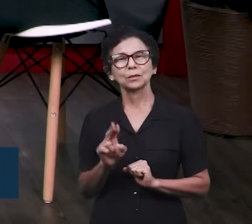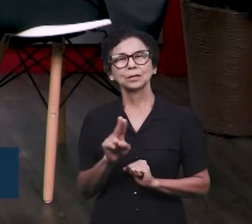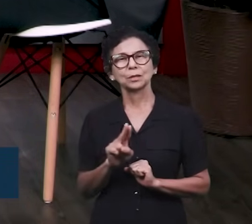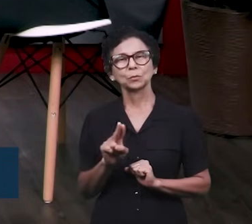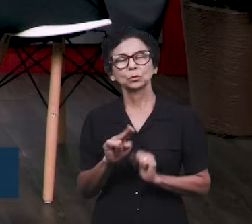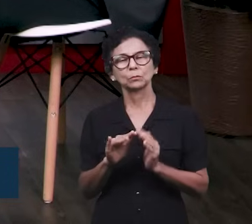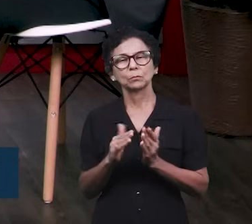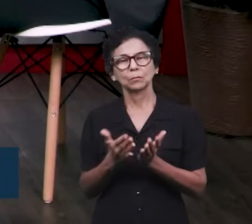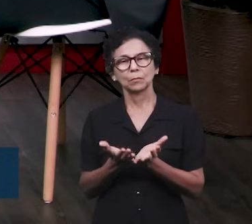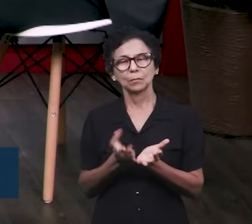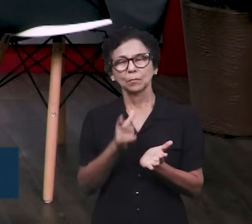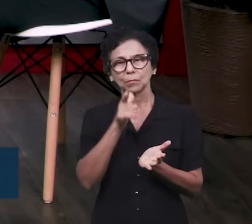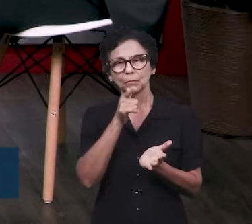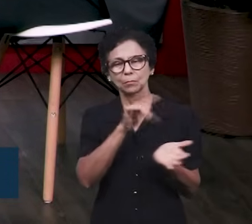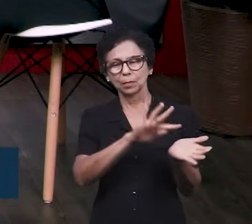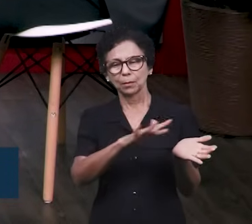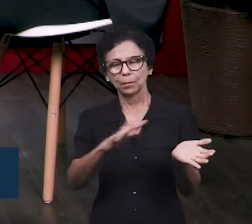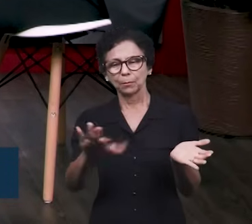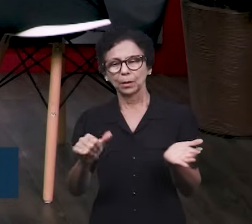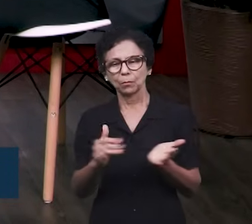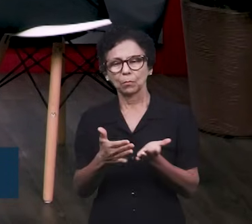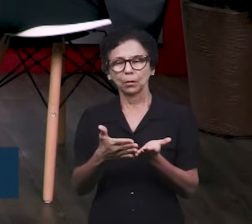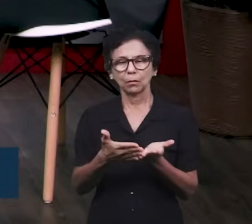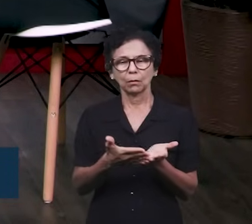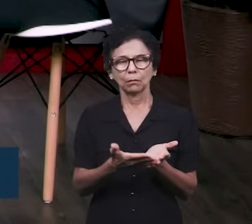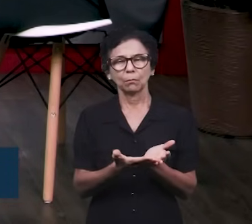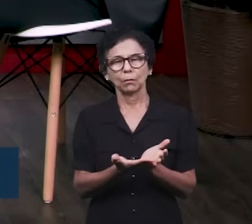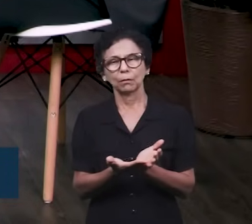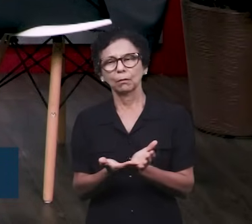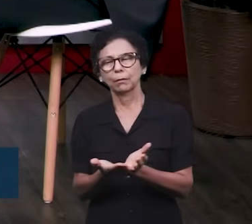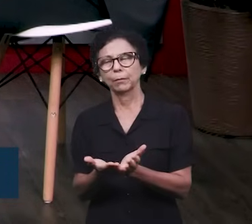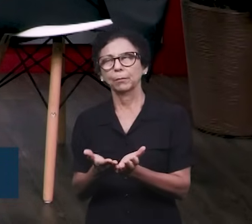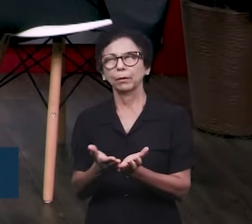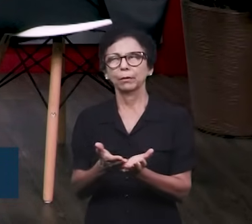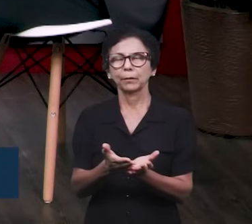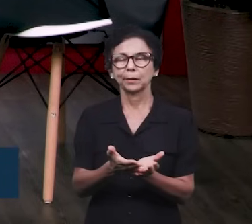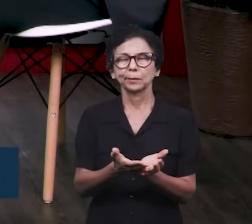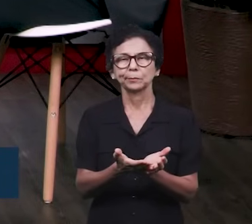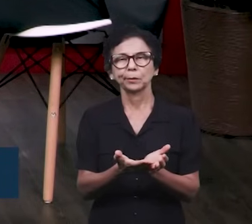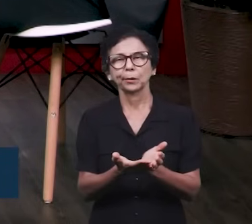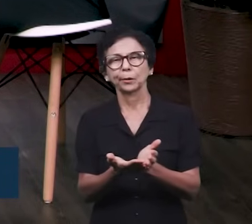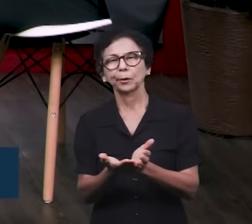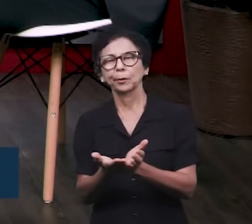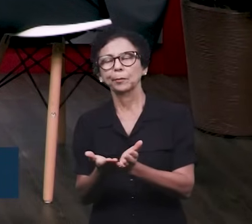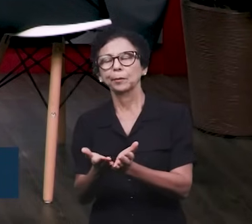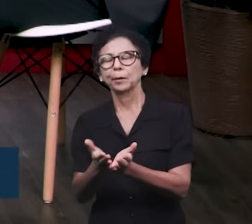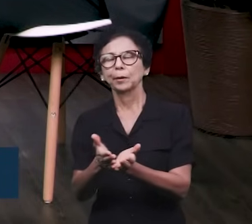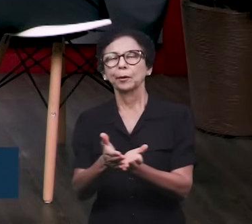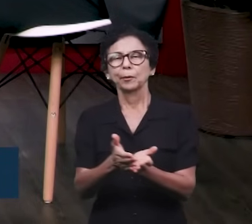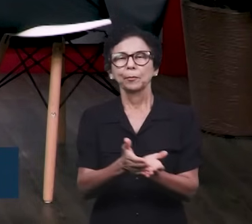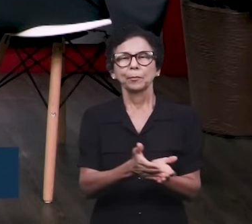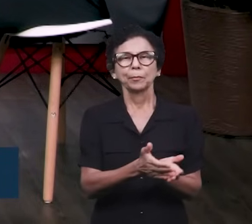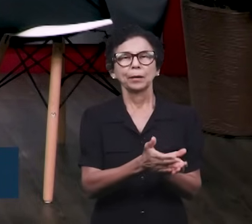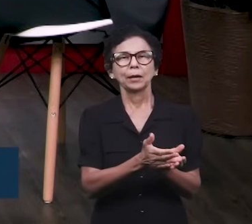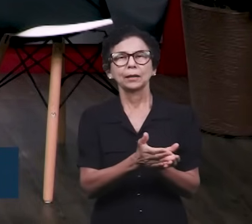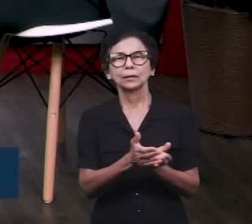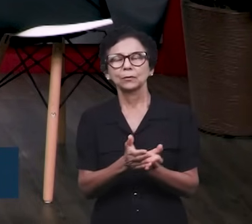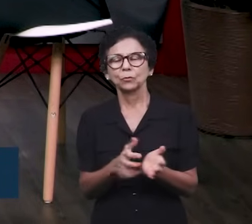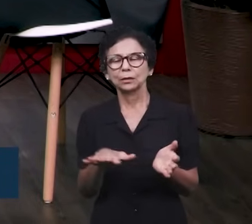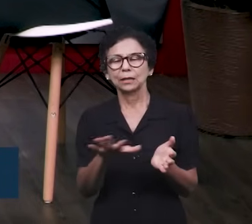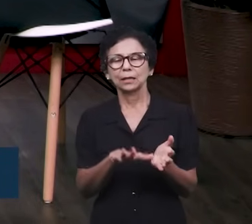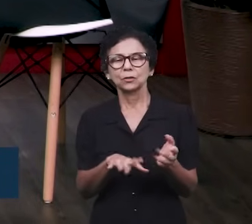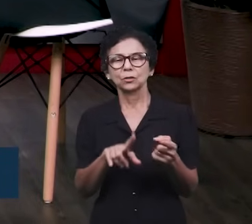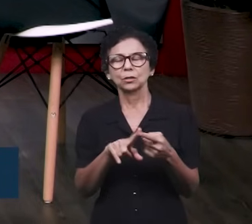despendeu de Belém até Bagre, que foi a primeira cidade em que nós iniciamos as